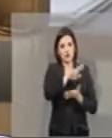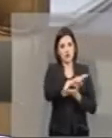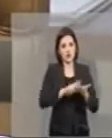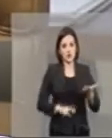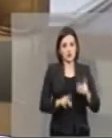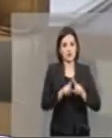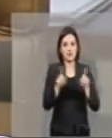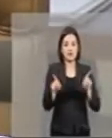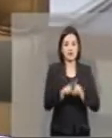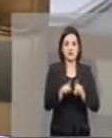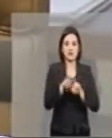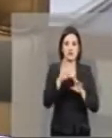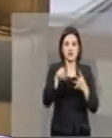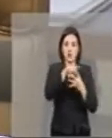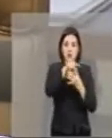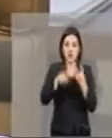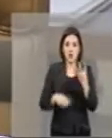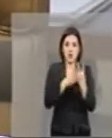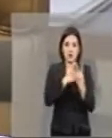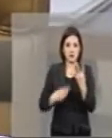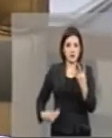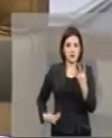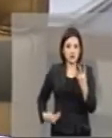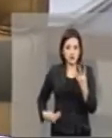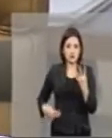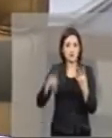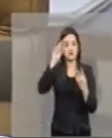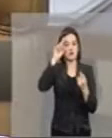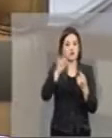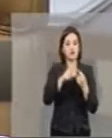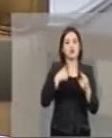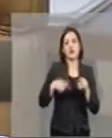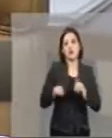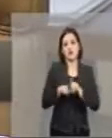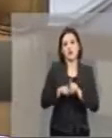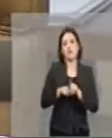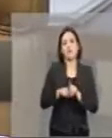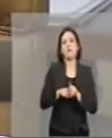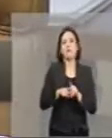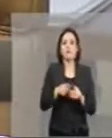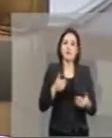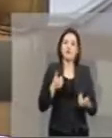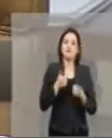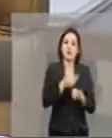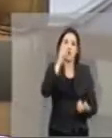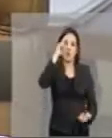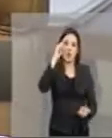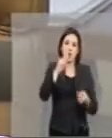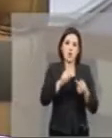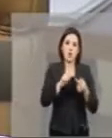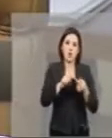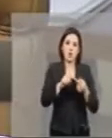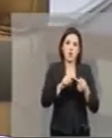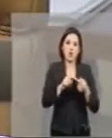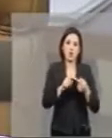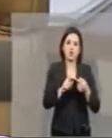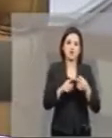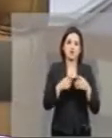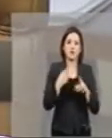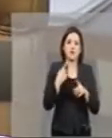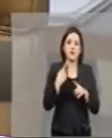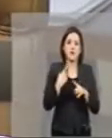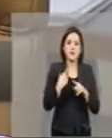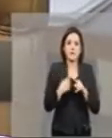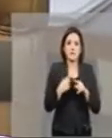mas de 4 outros ministros que o acompanharam, também estou acompanhando rigorosamente por considerar a referência, a menção,